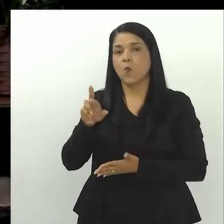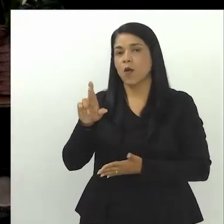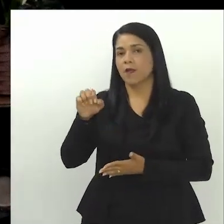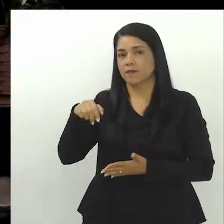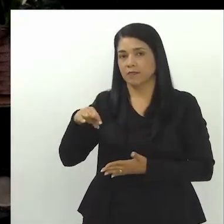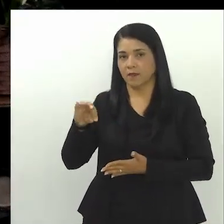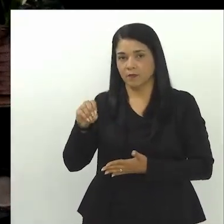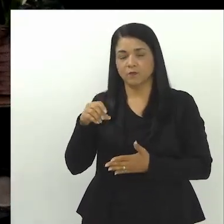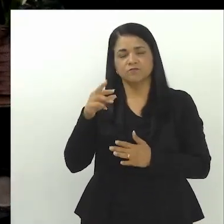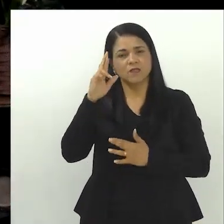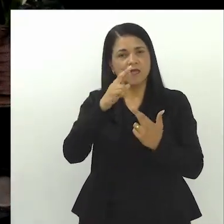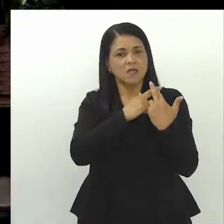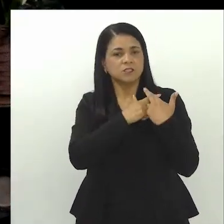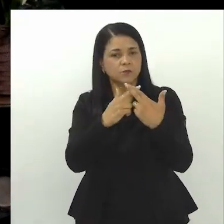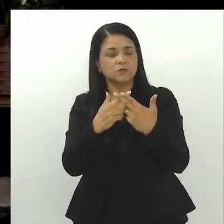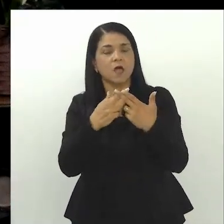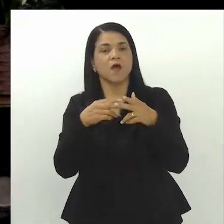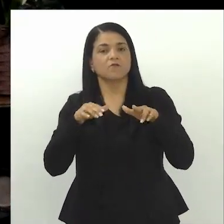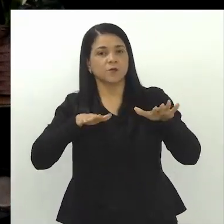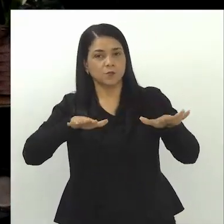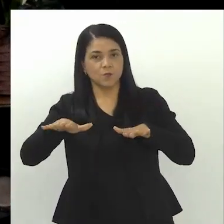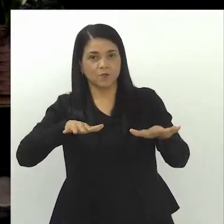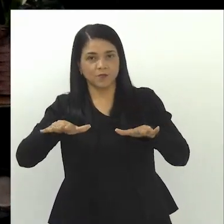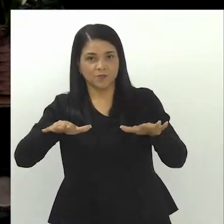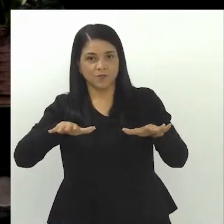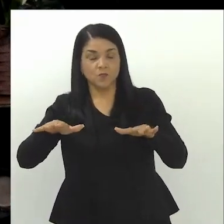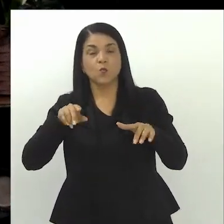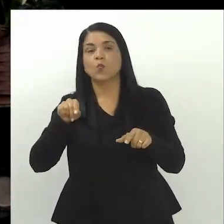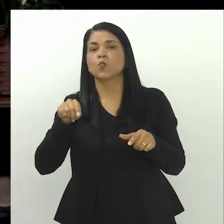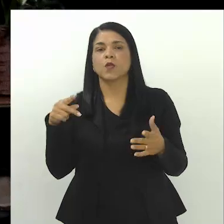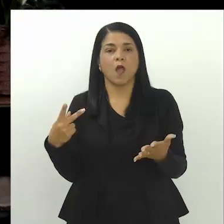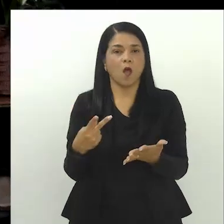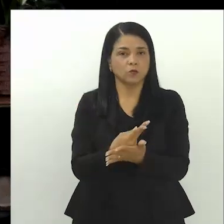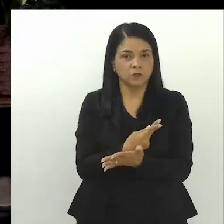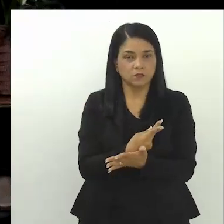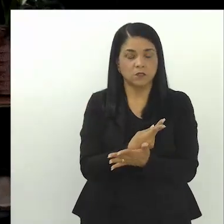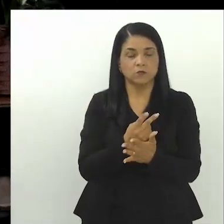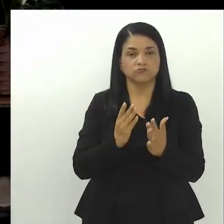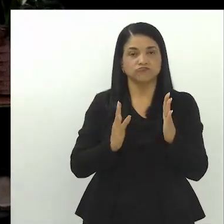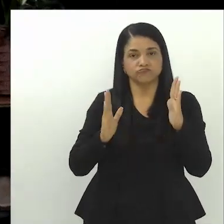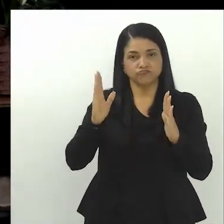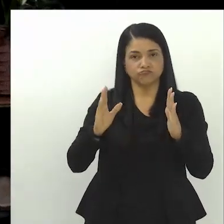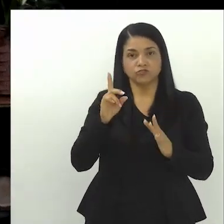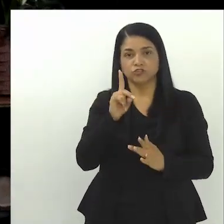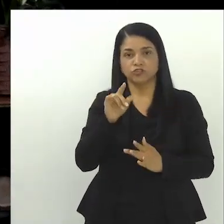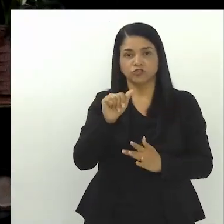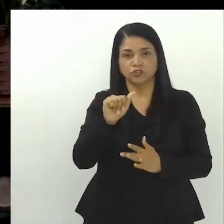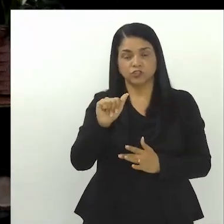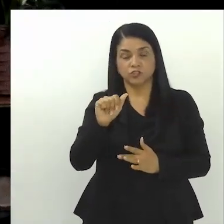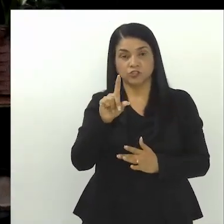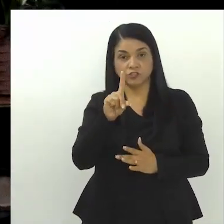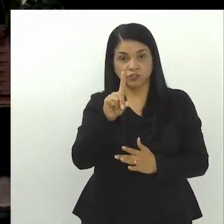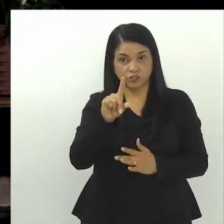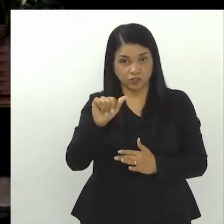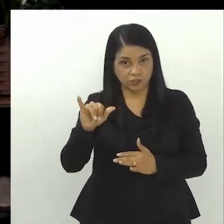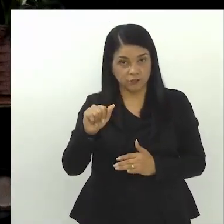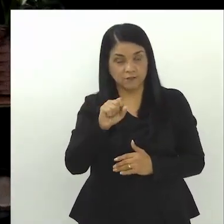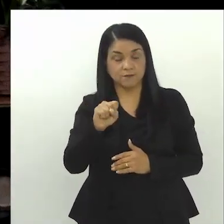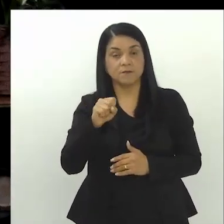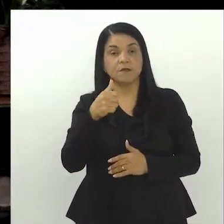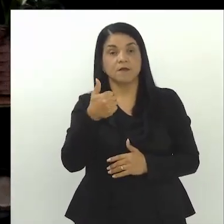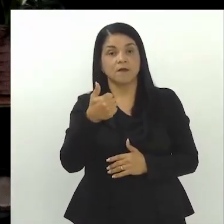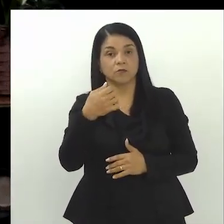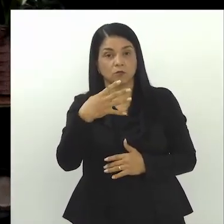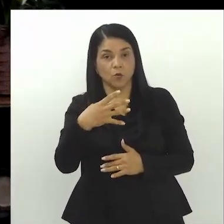e que foi responsável por esse grande processo de mobilização, o que aconteceu entre 14 e 16 de novembro no Rio de